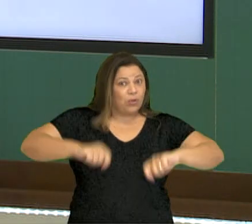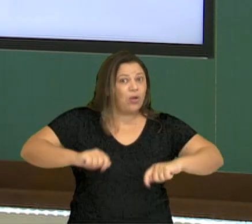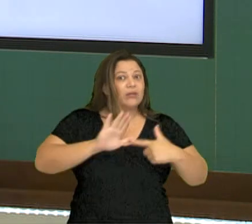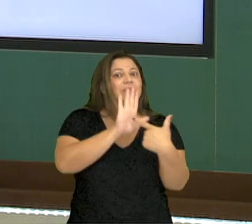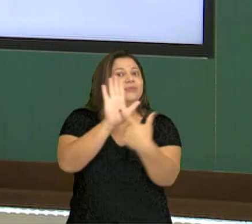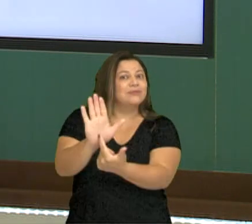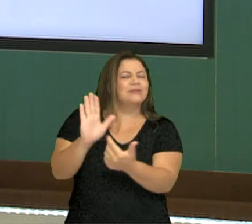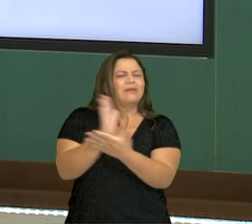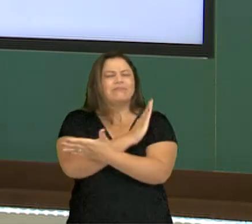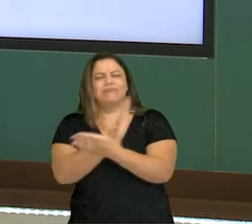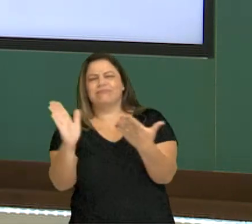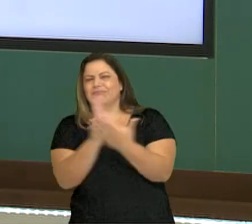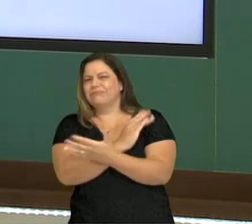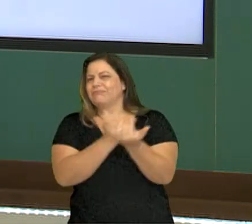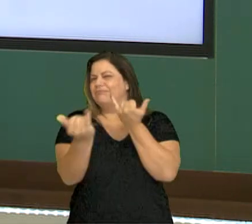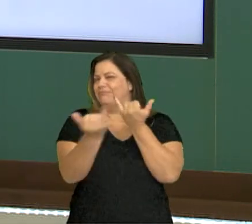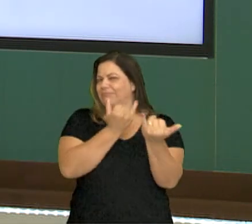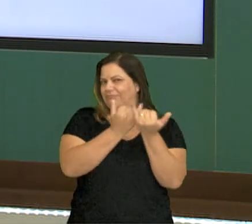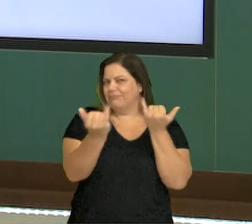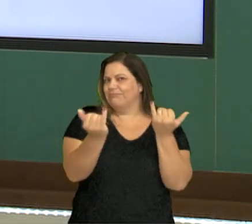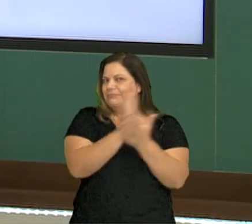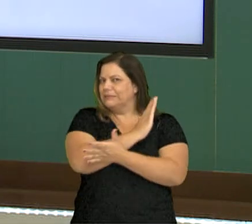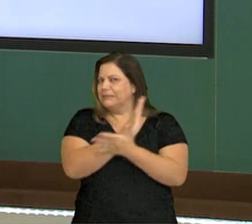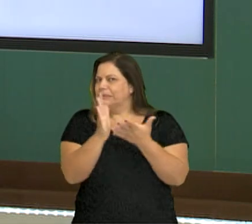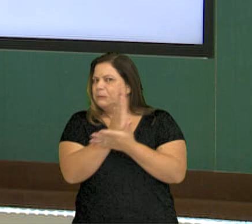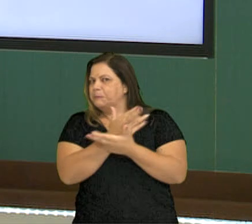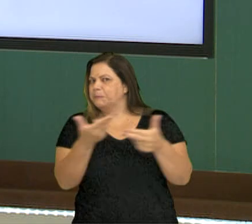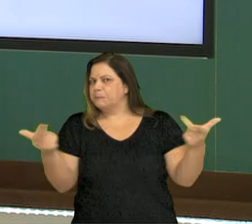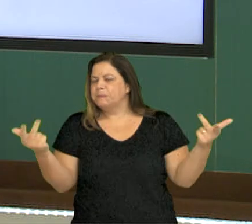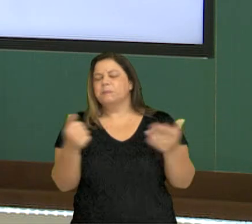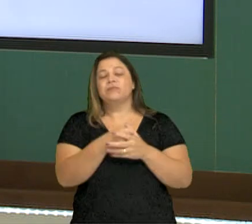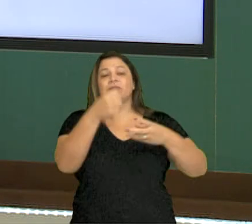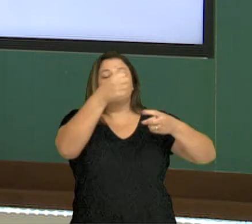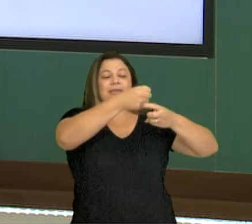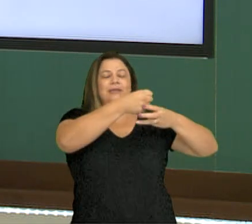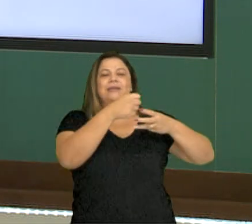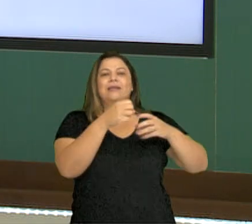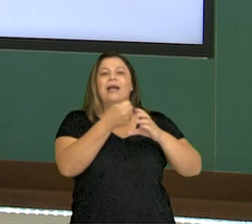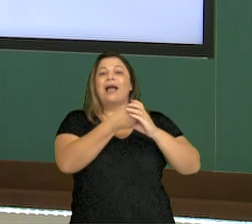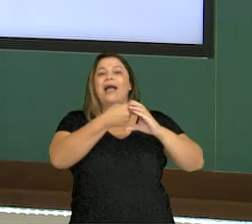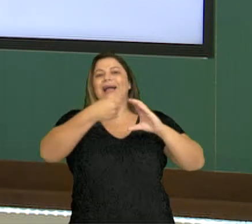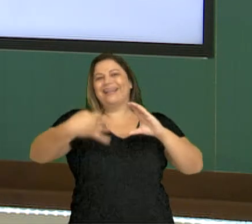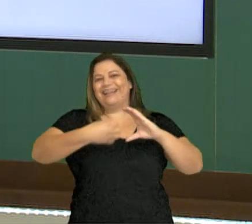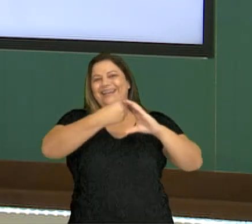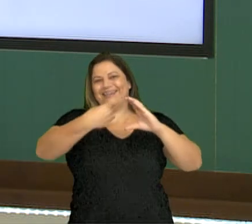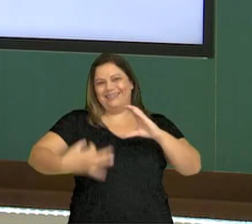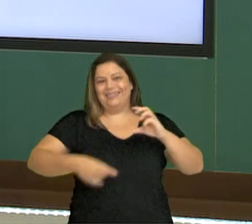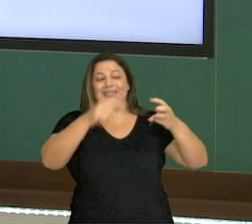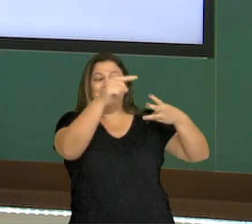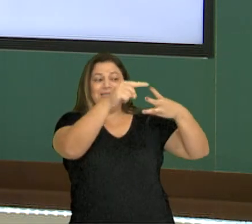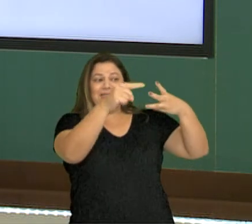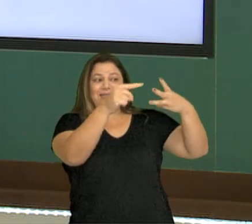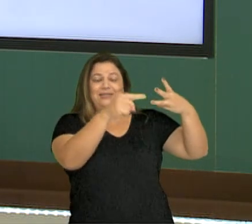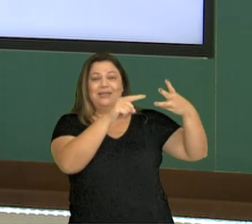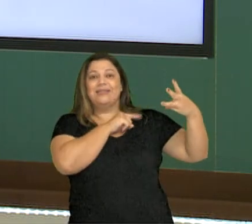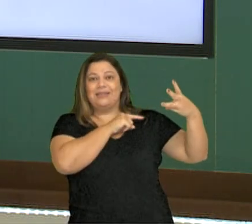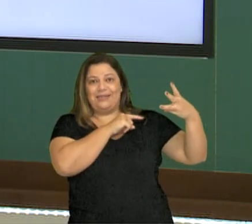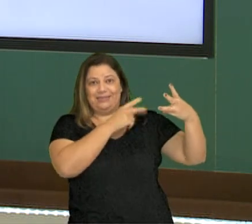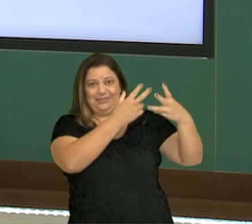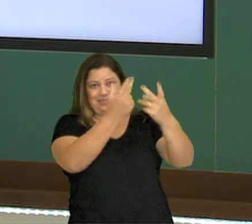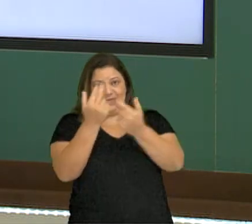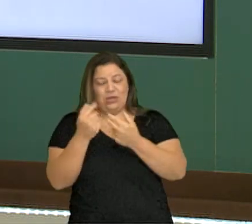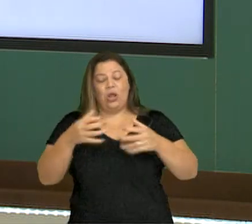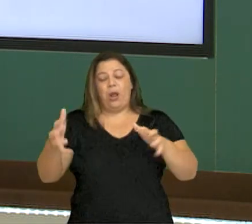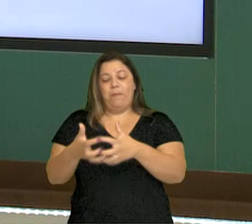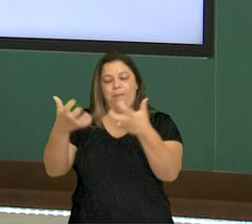algumas semelhanças. Cite três características comuns entre as células de uma planta, de uma célula